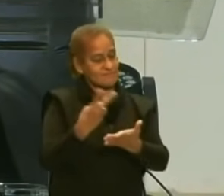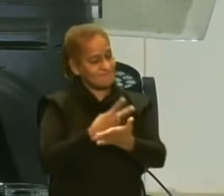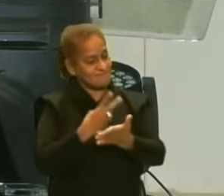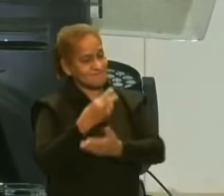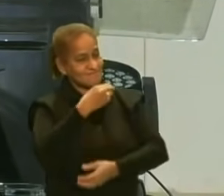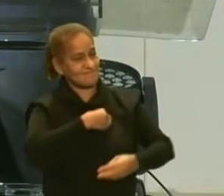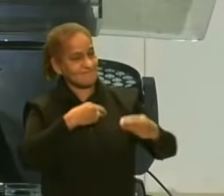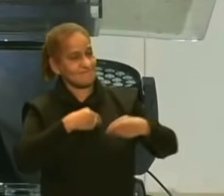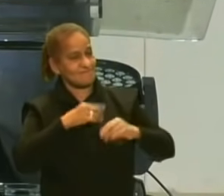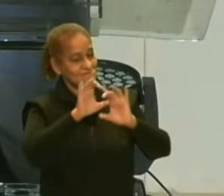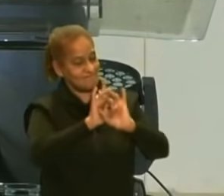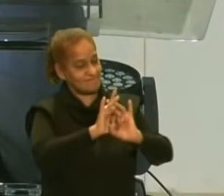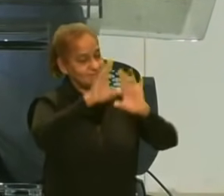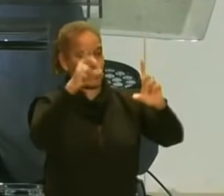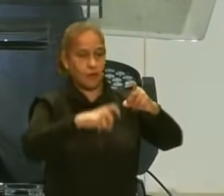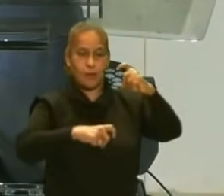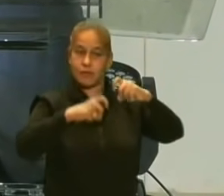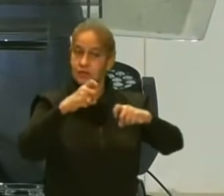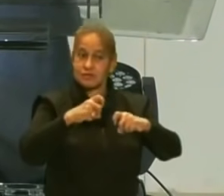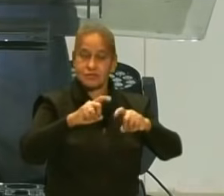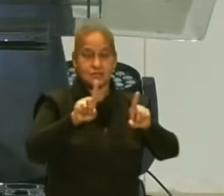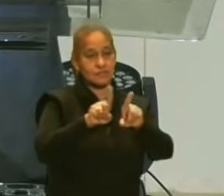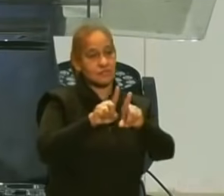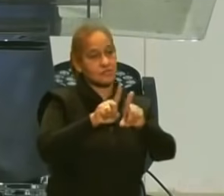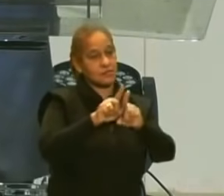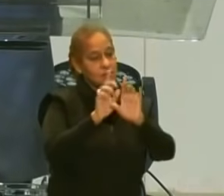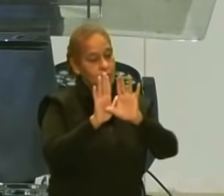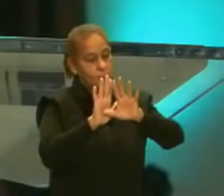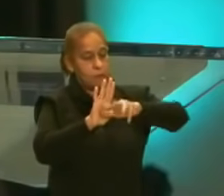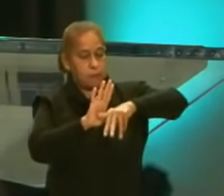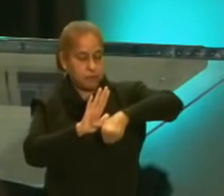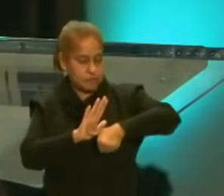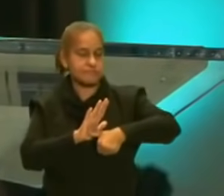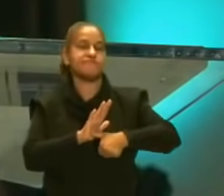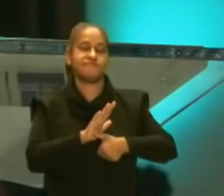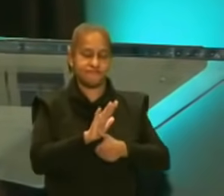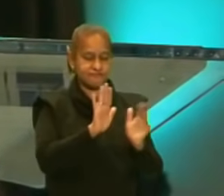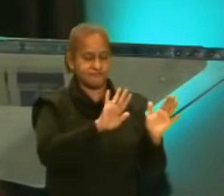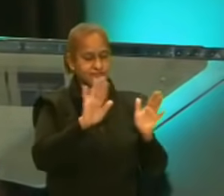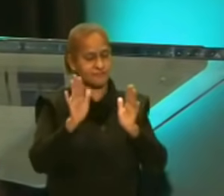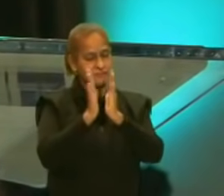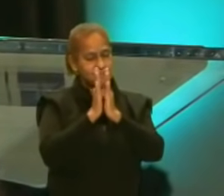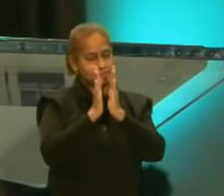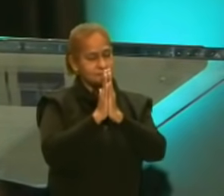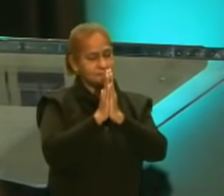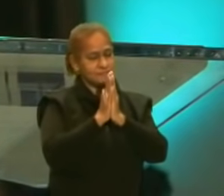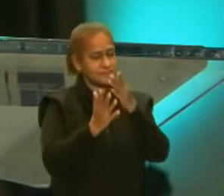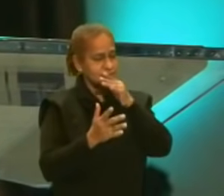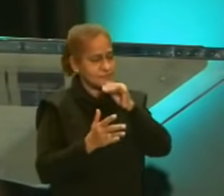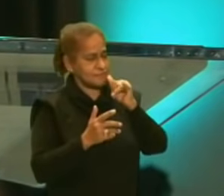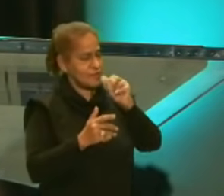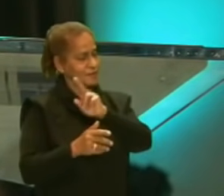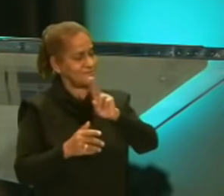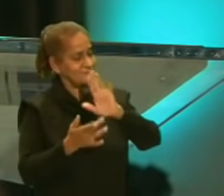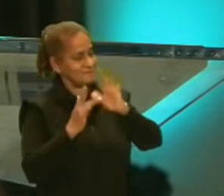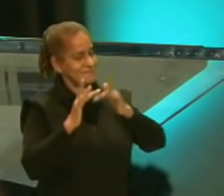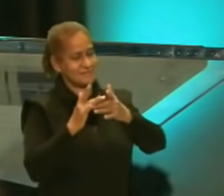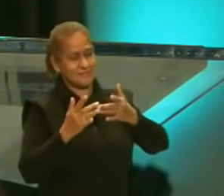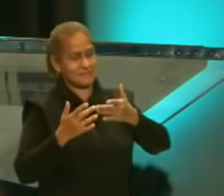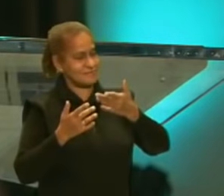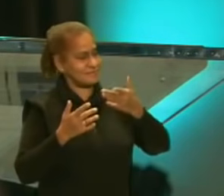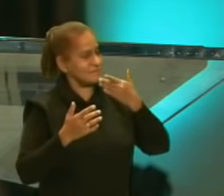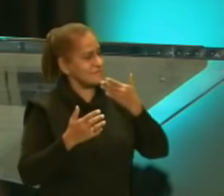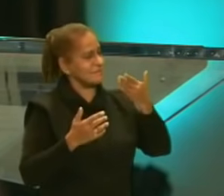imoralidade sexual e dos seus roubos. Pai querido, é em nome de Jesus que eu quero lhe pedir